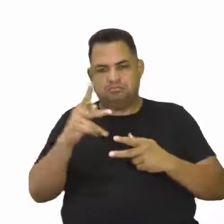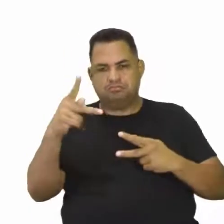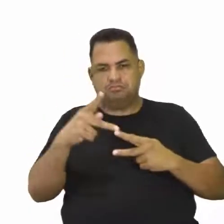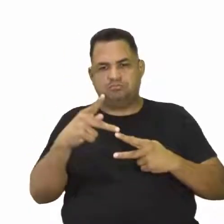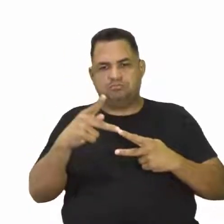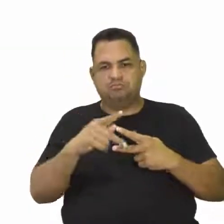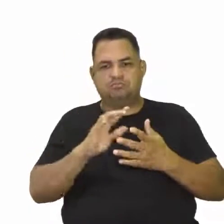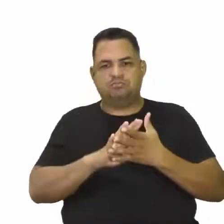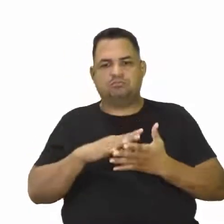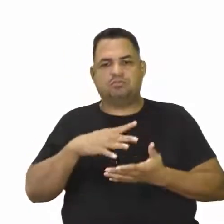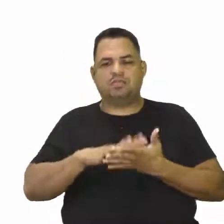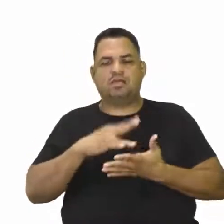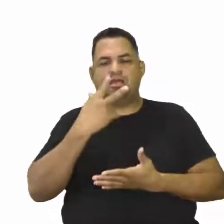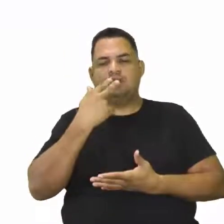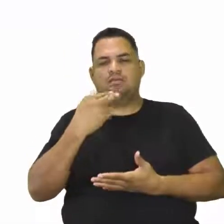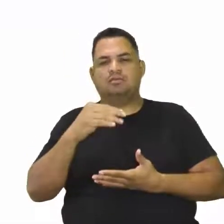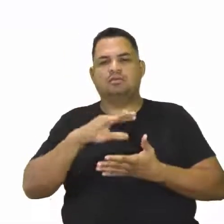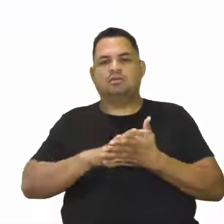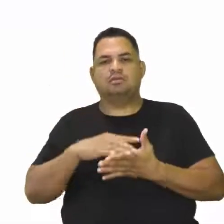da língua espanhola.